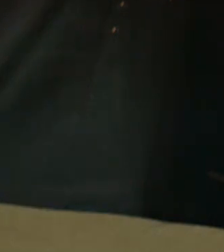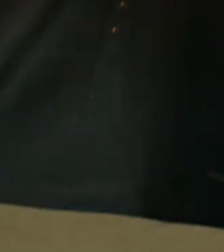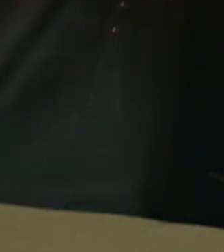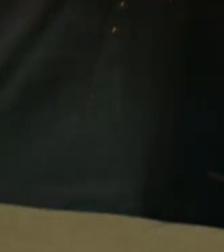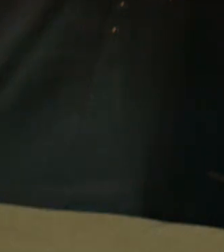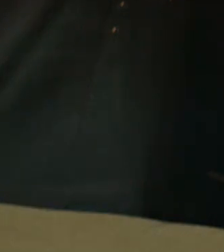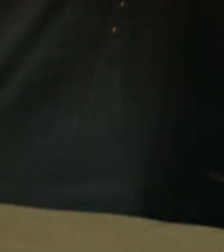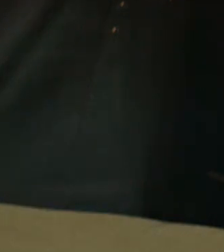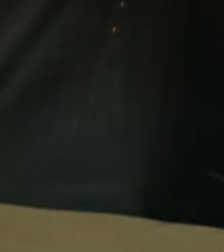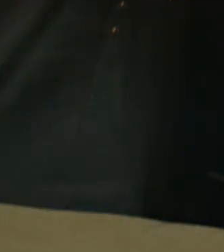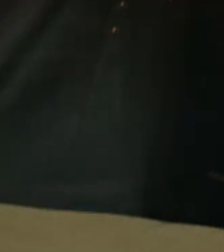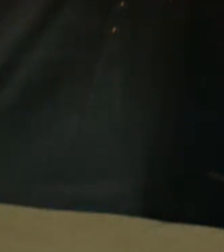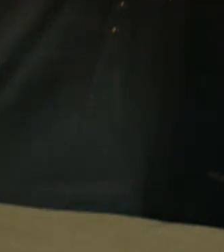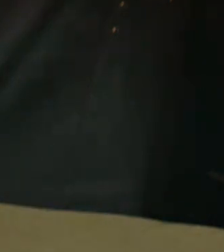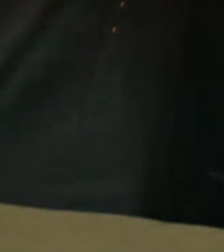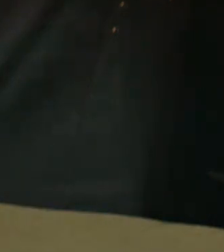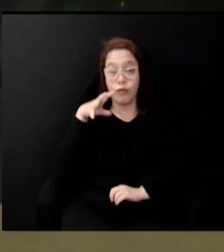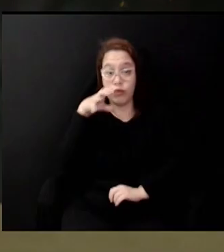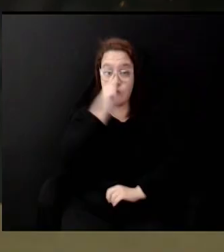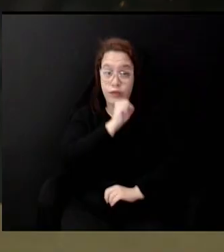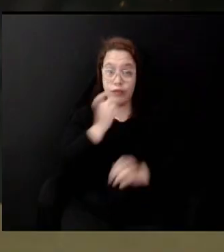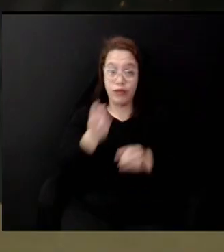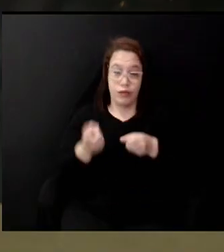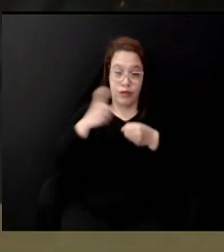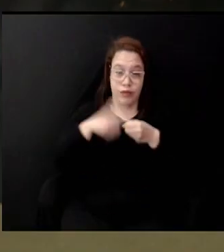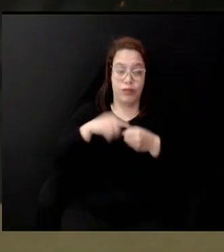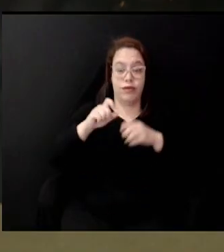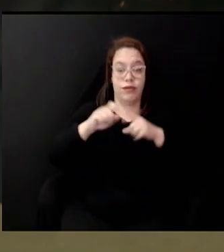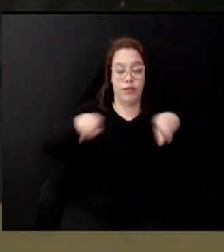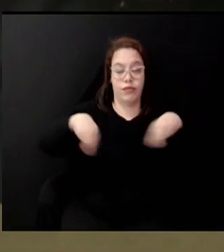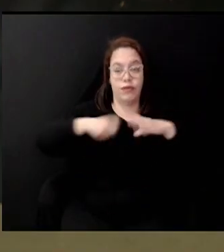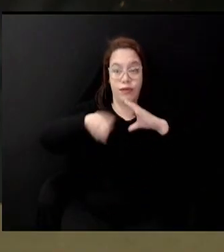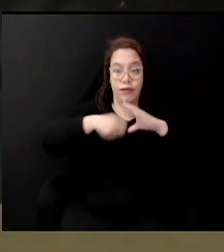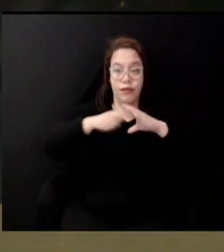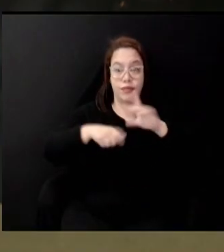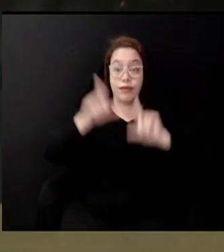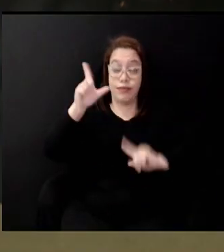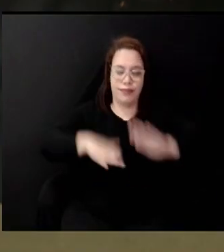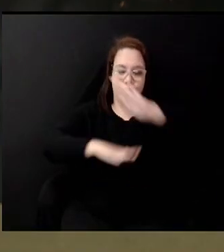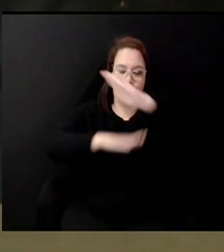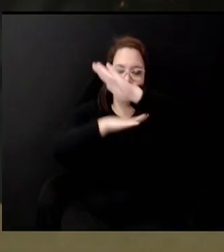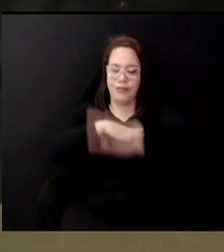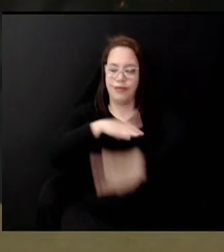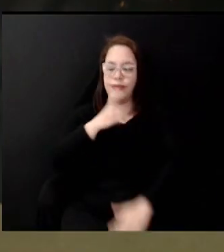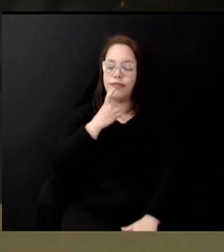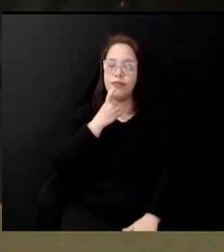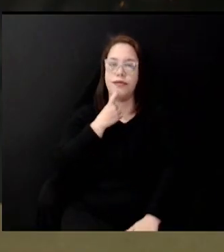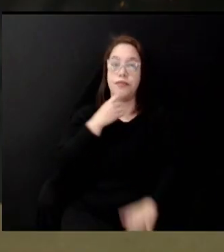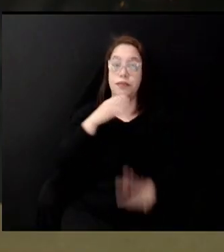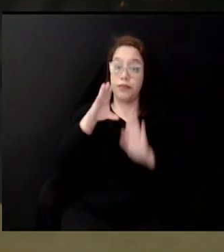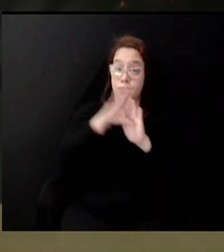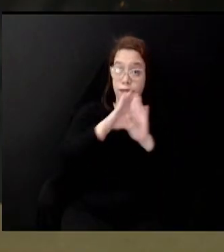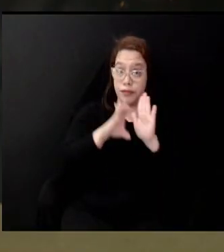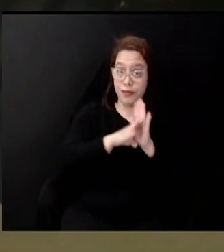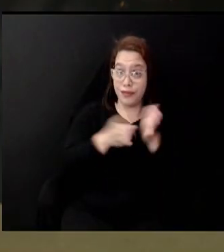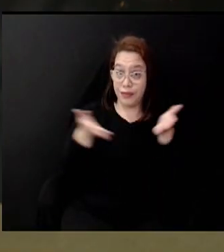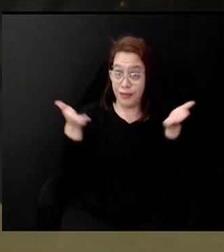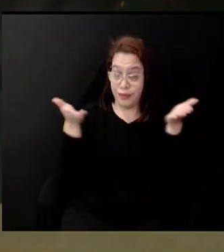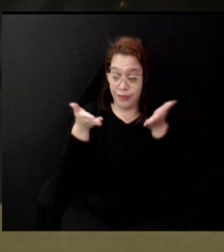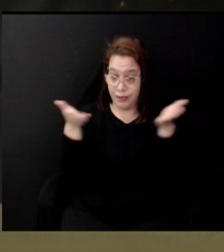Não falei que era rapidinho, estamos de volta já com o nosso Estúdio Câmara pela TV Câmara Campinas. No programa de hoje a gente está falando sobre